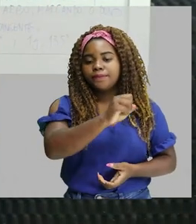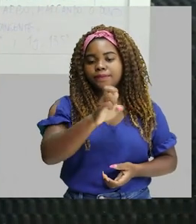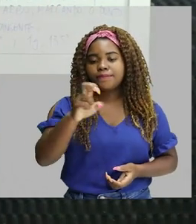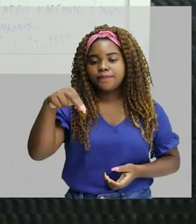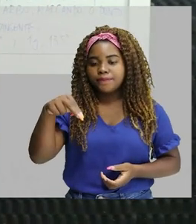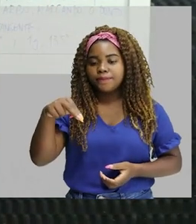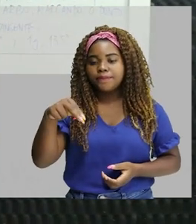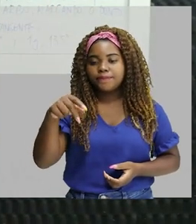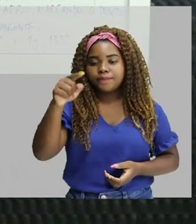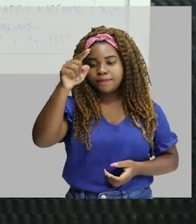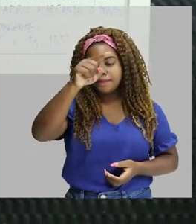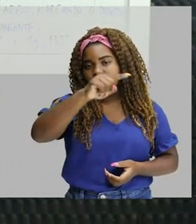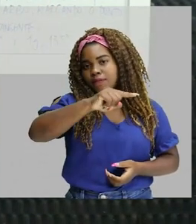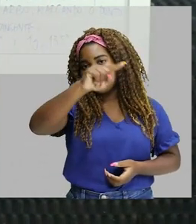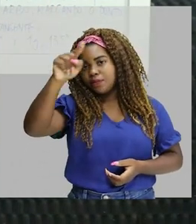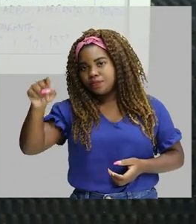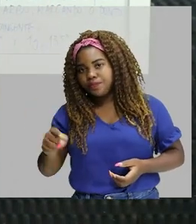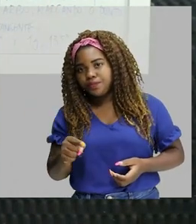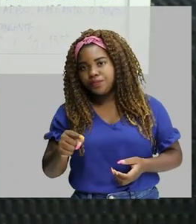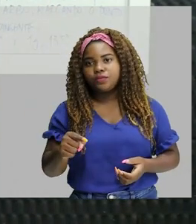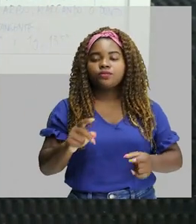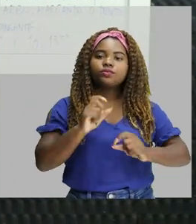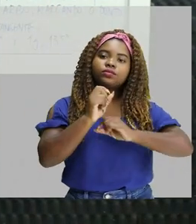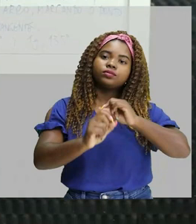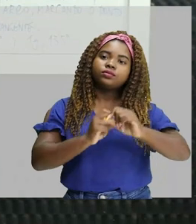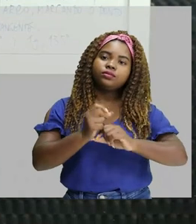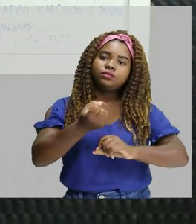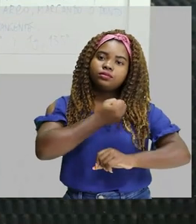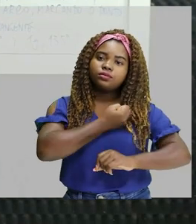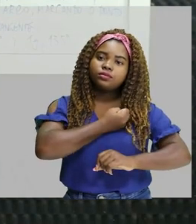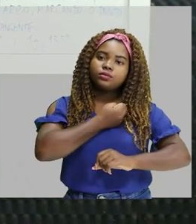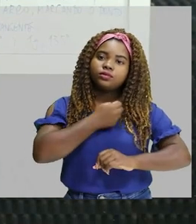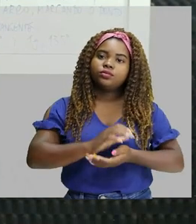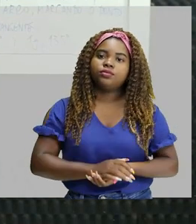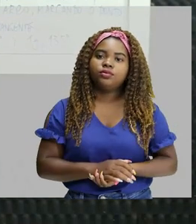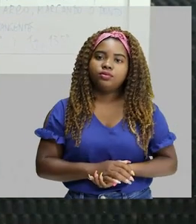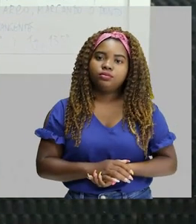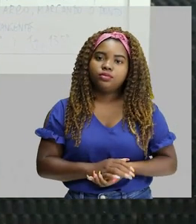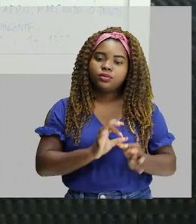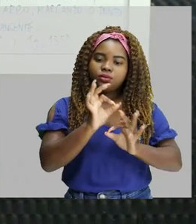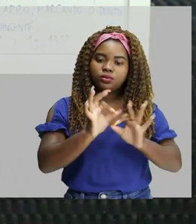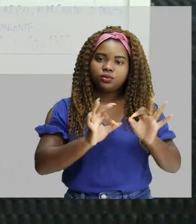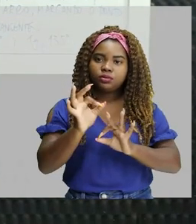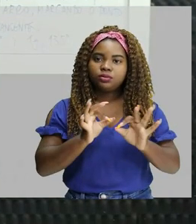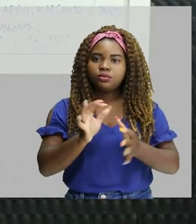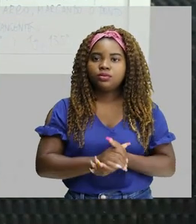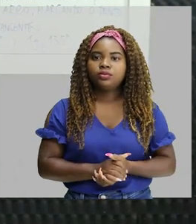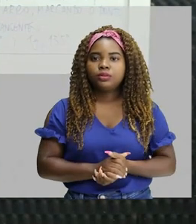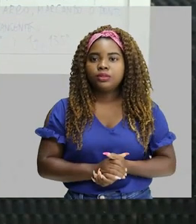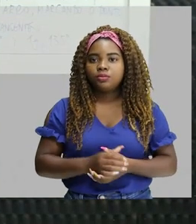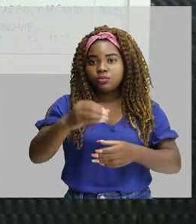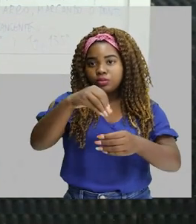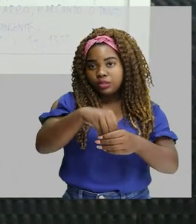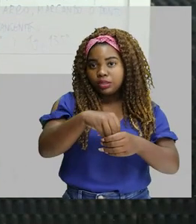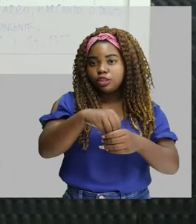dos Arcos são valores que que são as ordenadas da extremidade desse arco